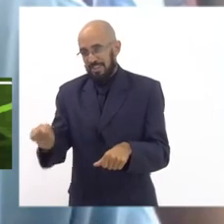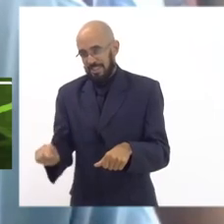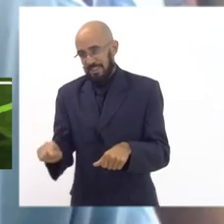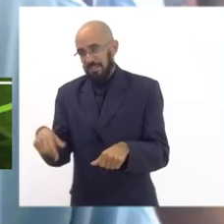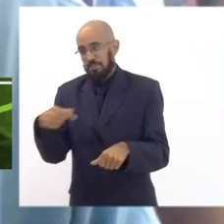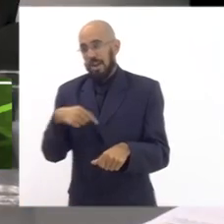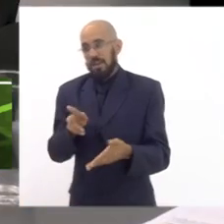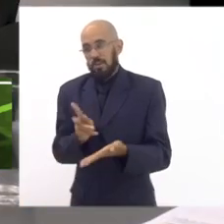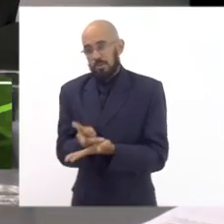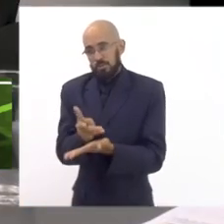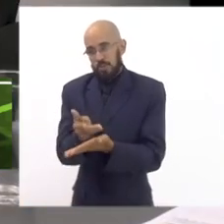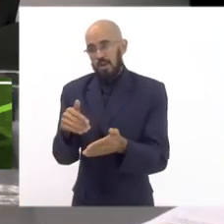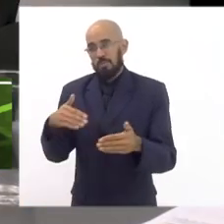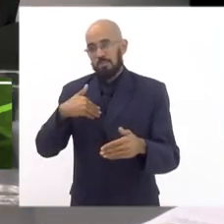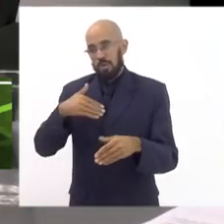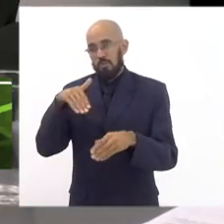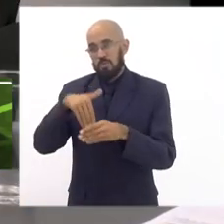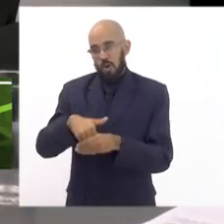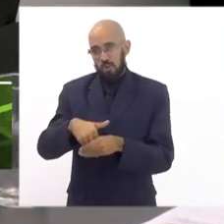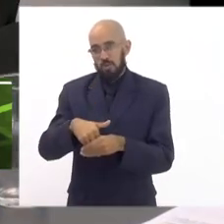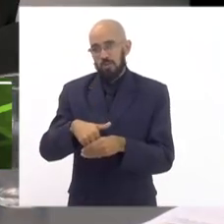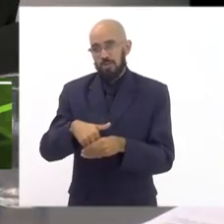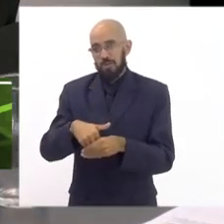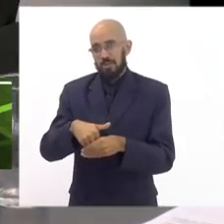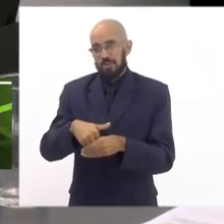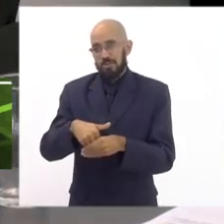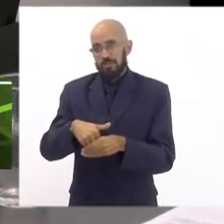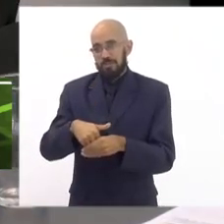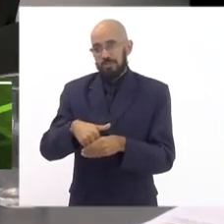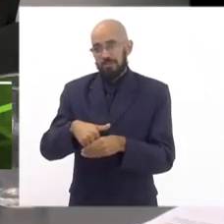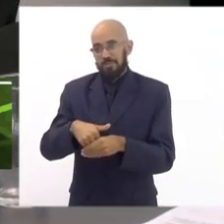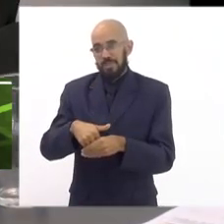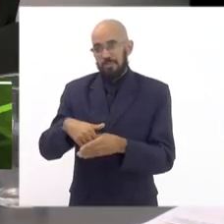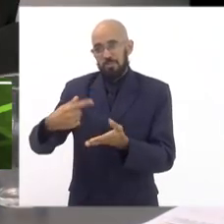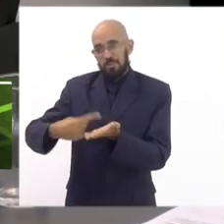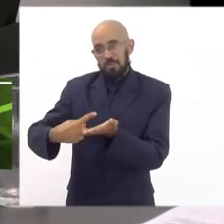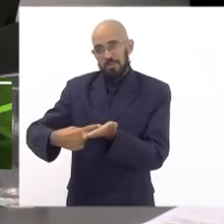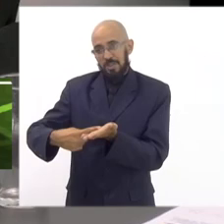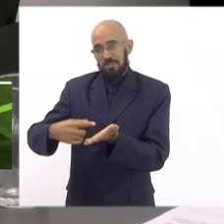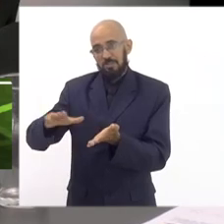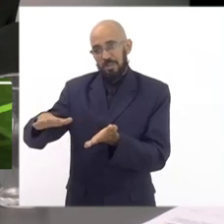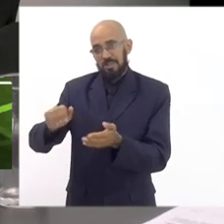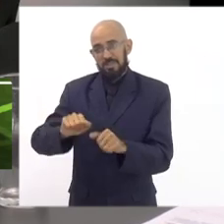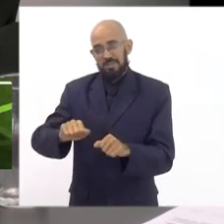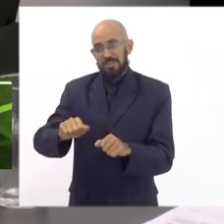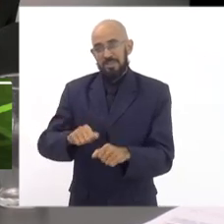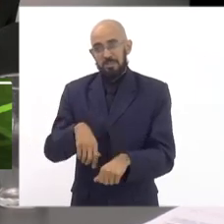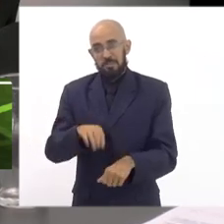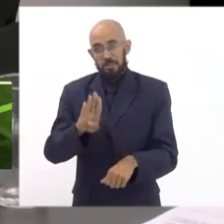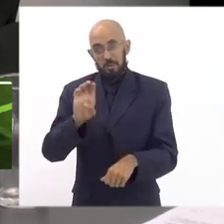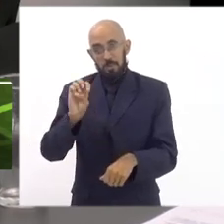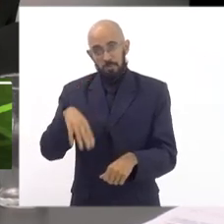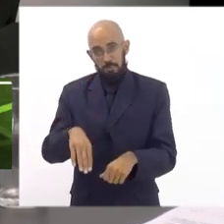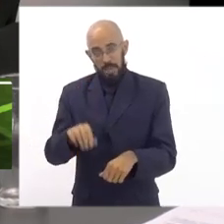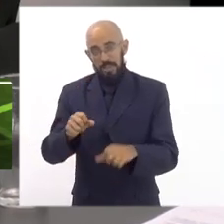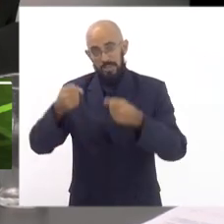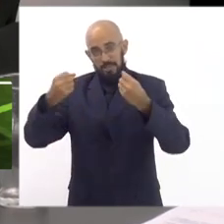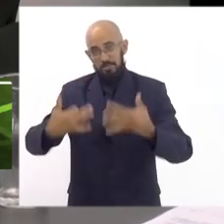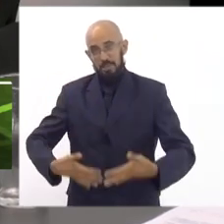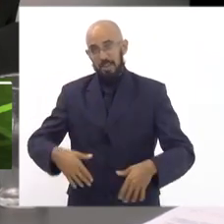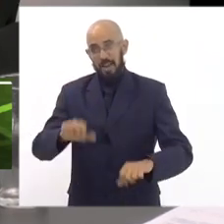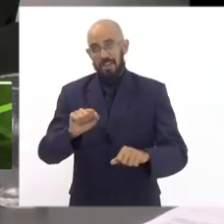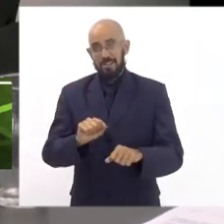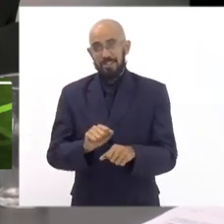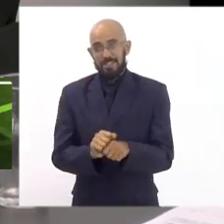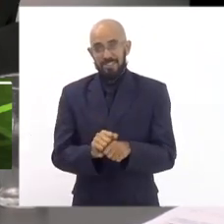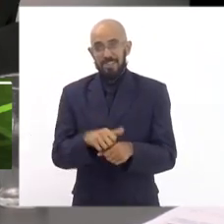meu voto, para marcar a posição ideológica. Mas, pelo visto aqui, muito bem elencado aqui o voto, vou